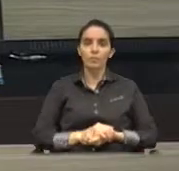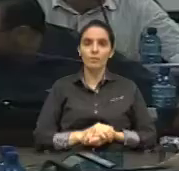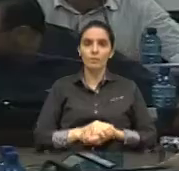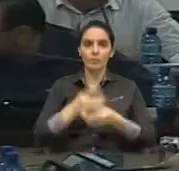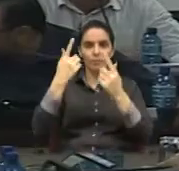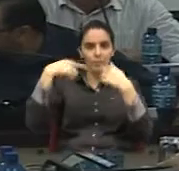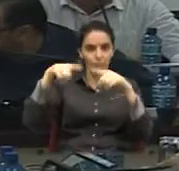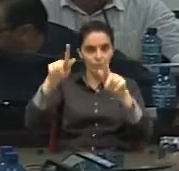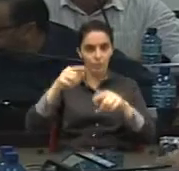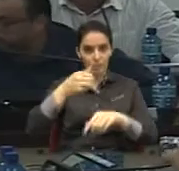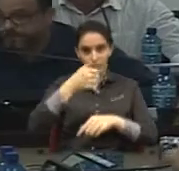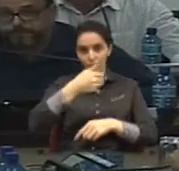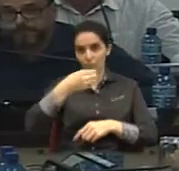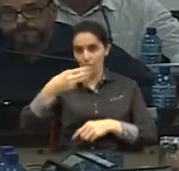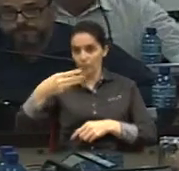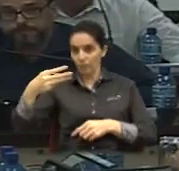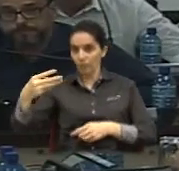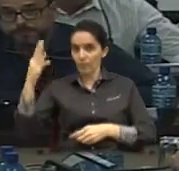número